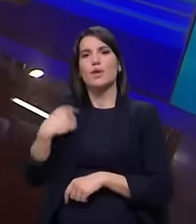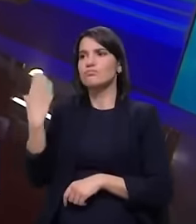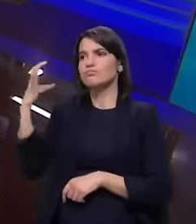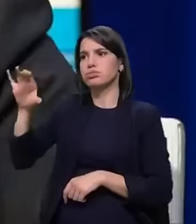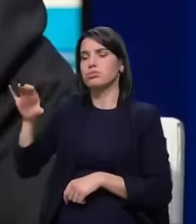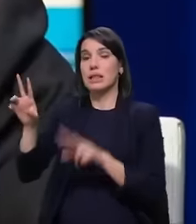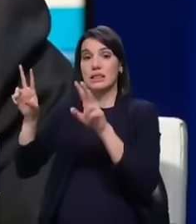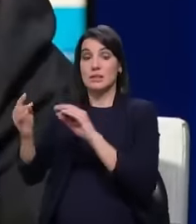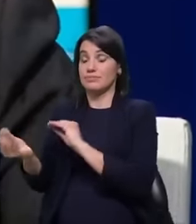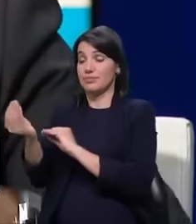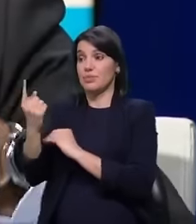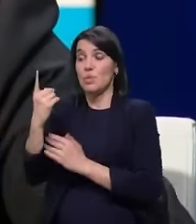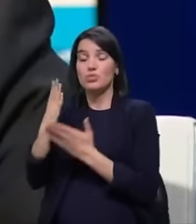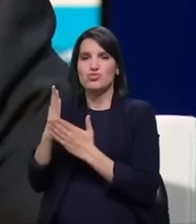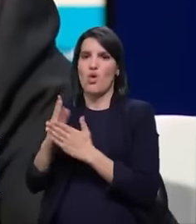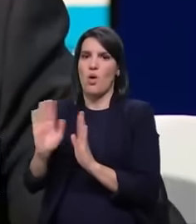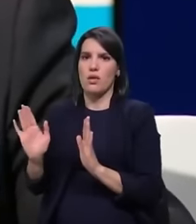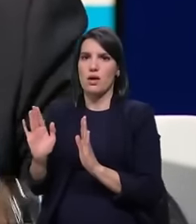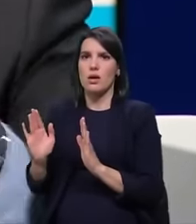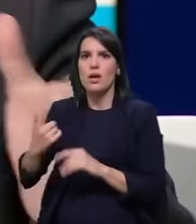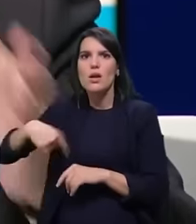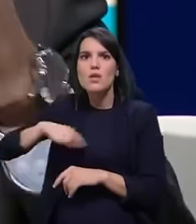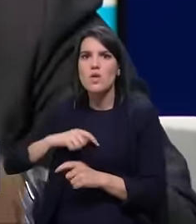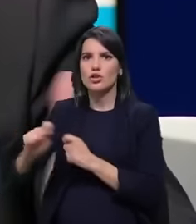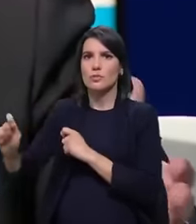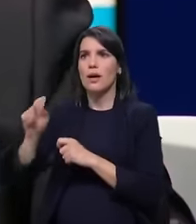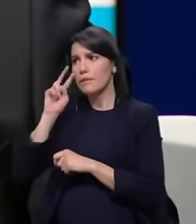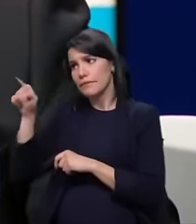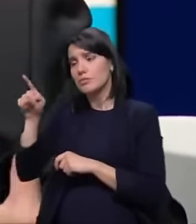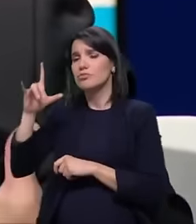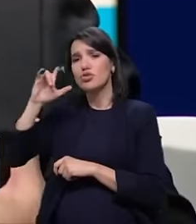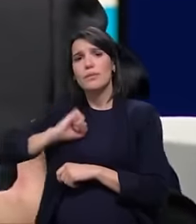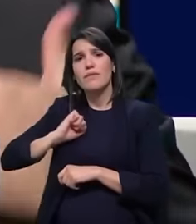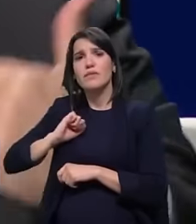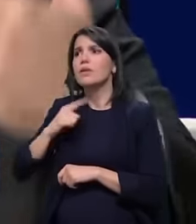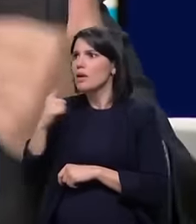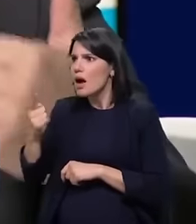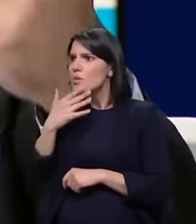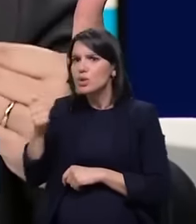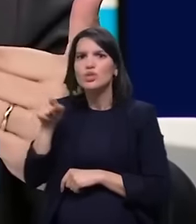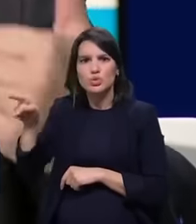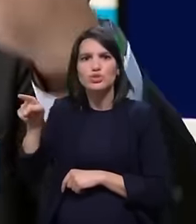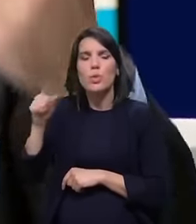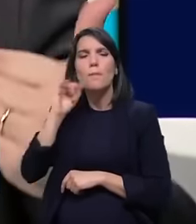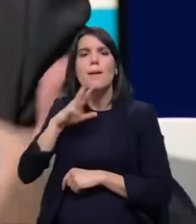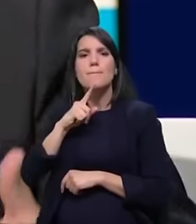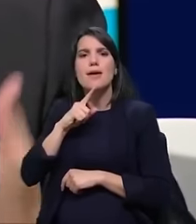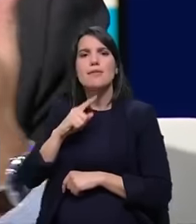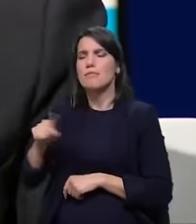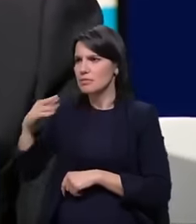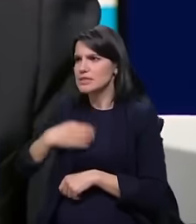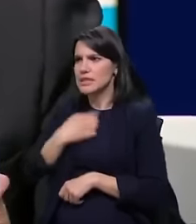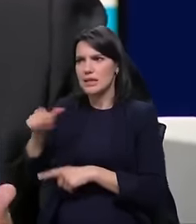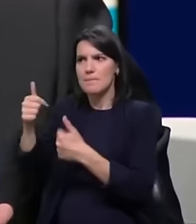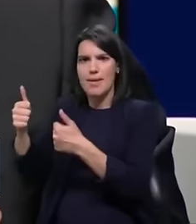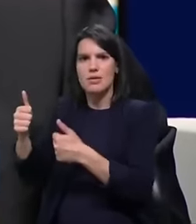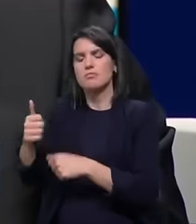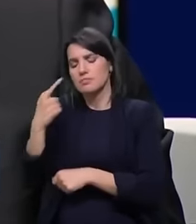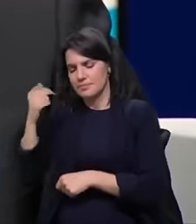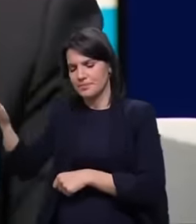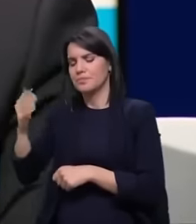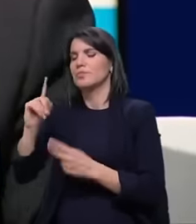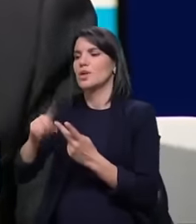um conteúdo aberrante numa escola, paga com os nossos impostos. Vão ver e vejam se aquilo dignifica alguém, sendo pai ou mãe, se revê naquilo. Segundo,